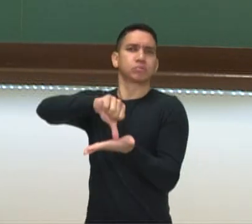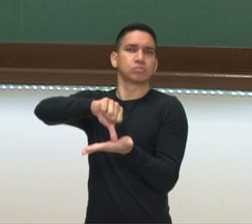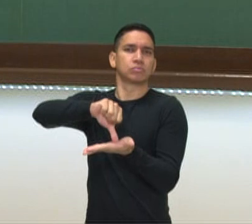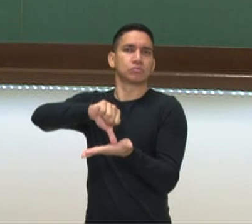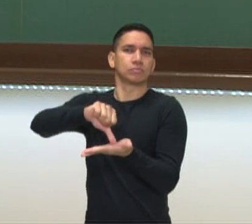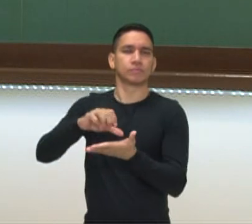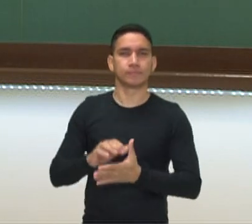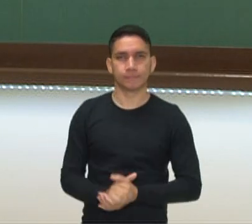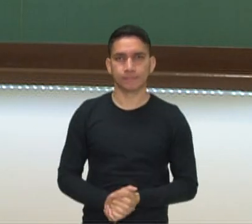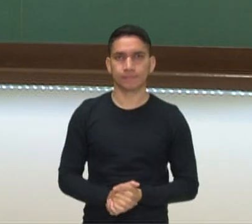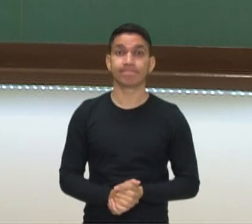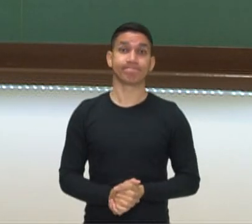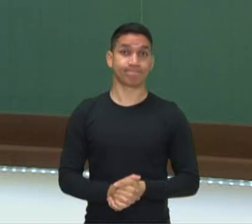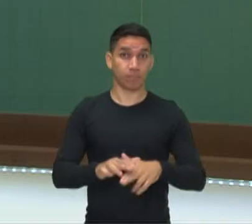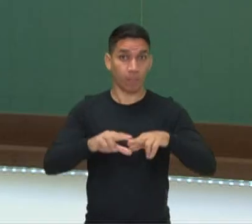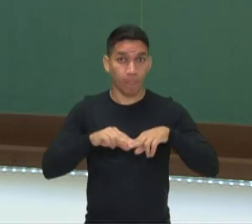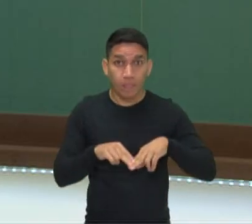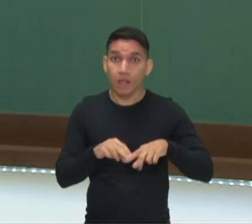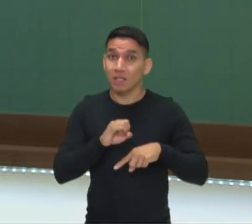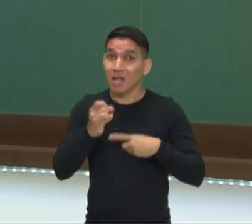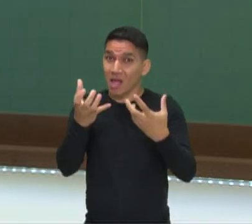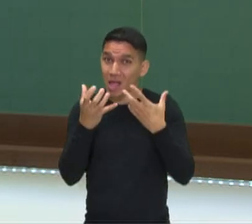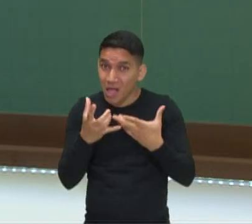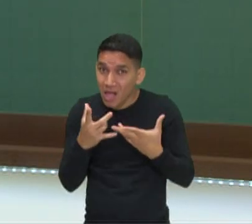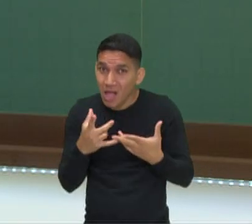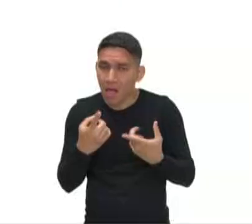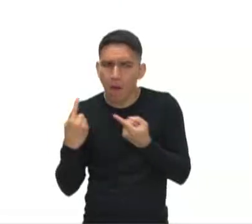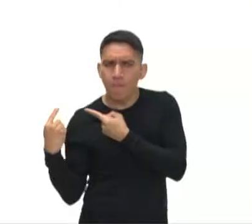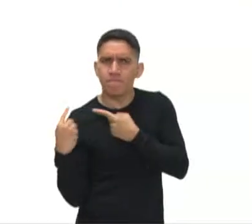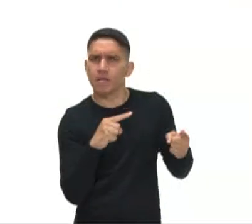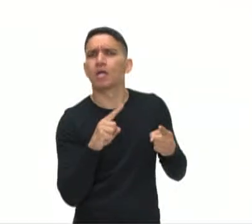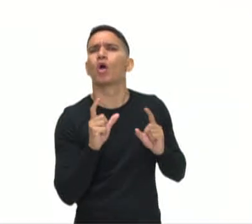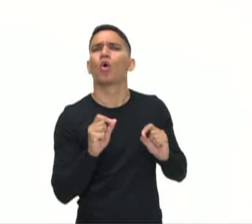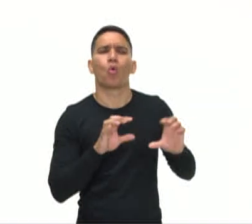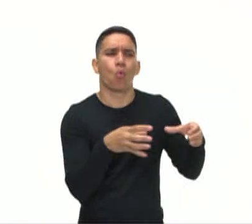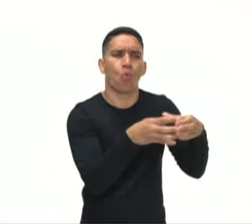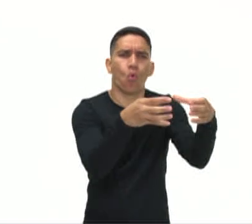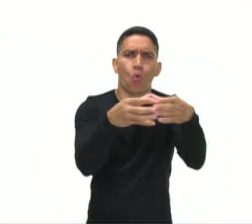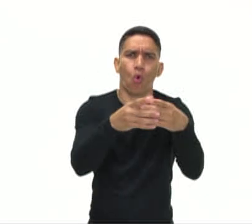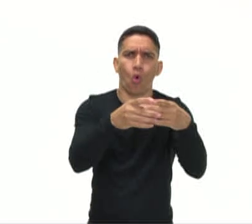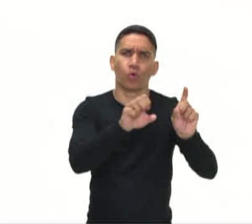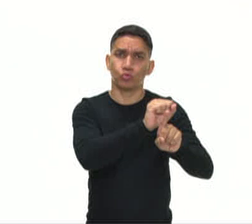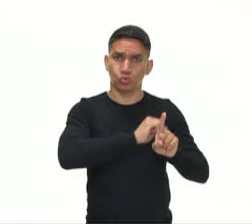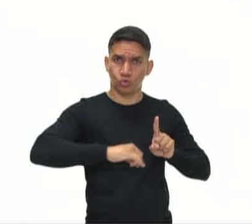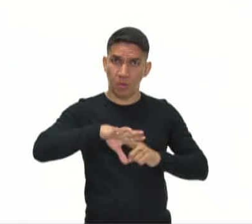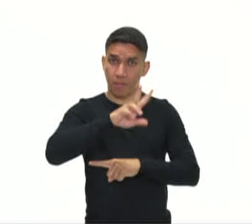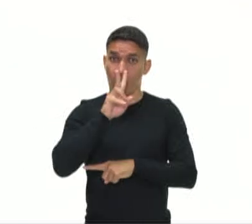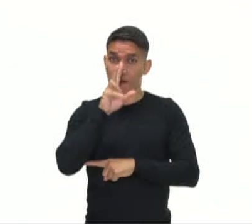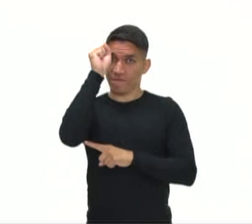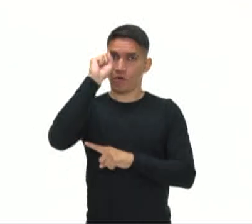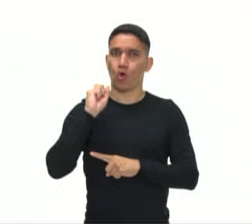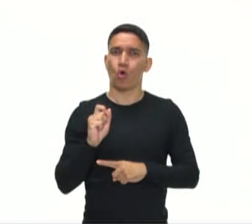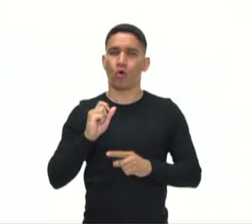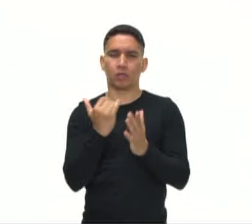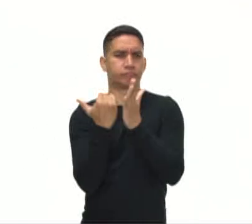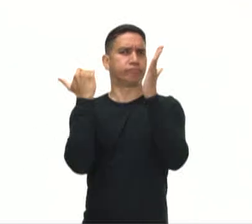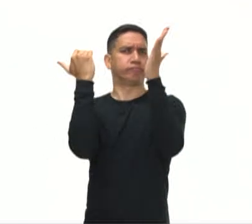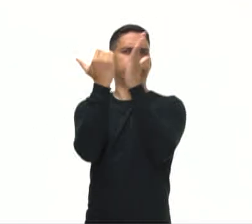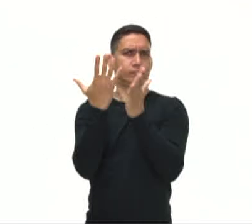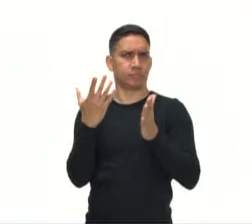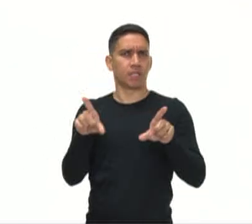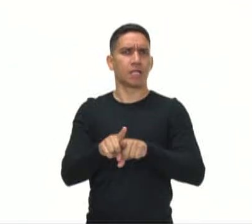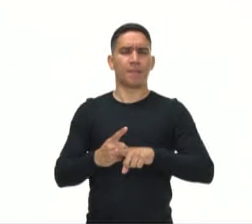centralizado. Para vencer a resistência dos grupos sociais mais fortes, nobreza e